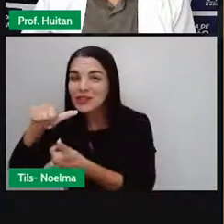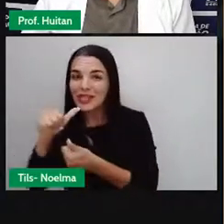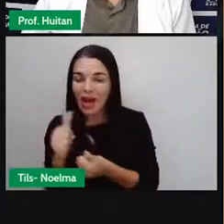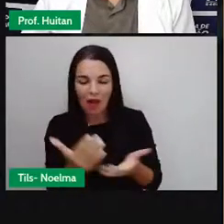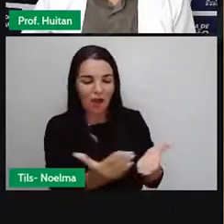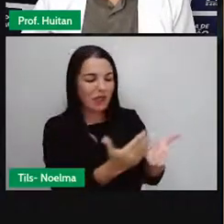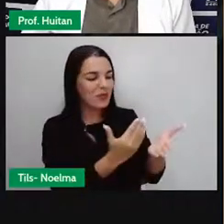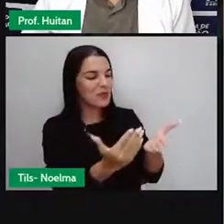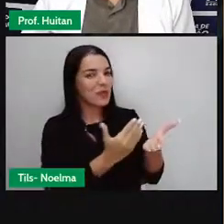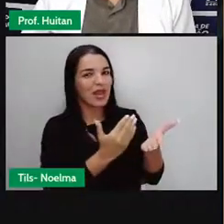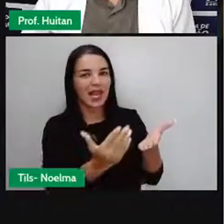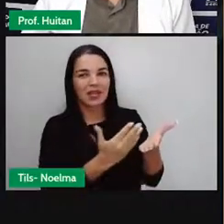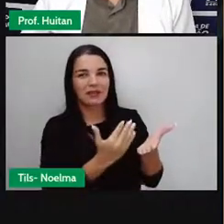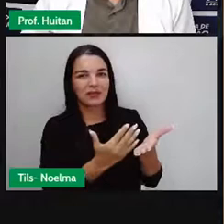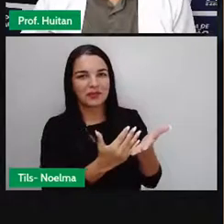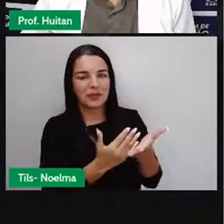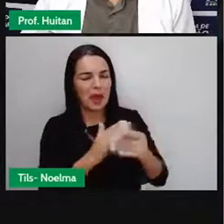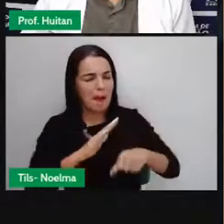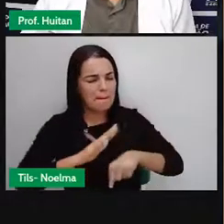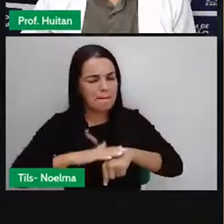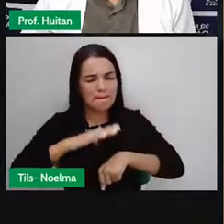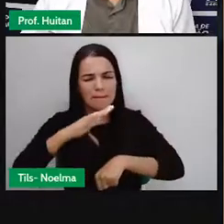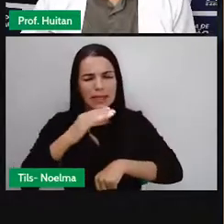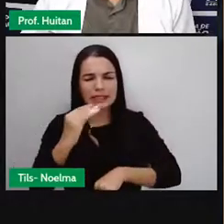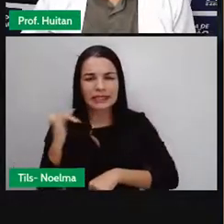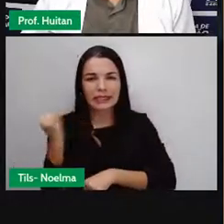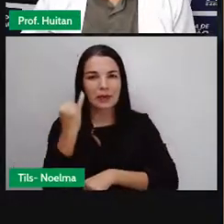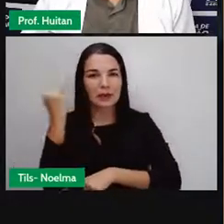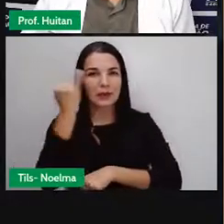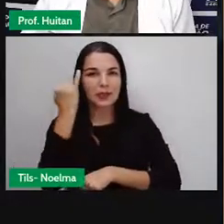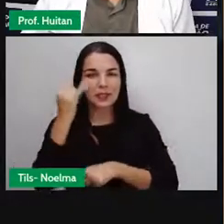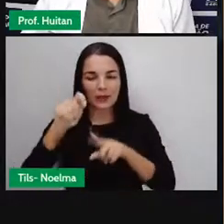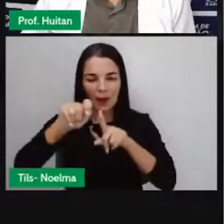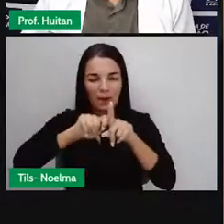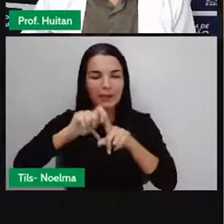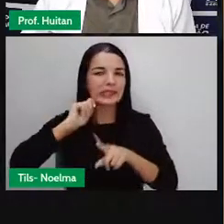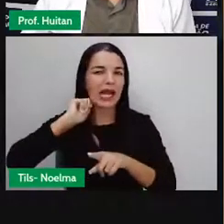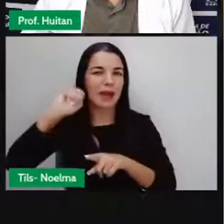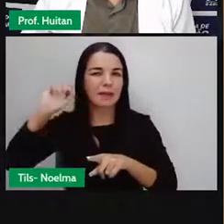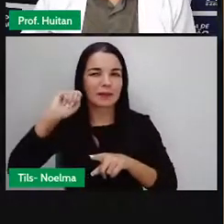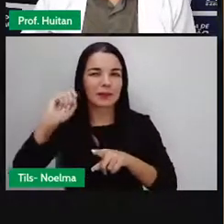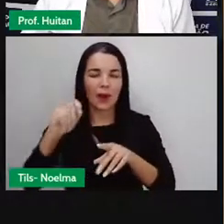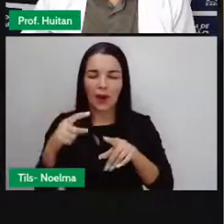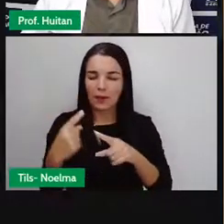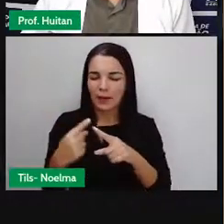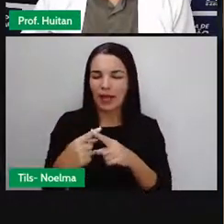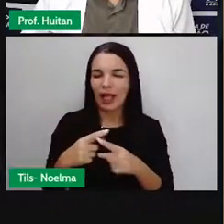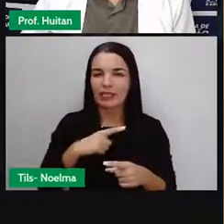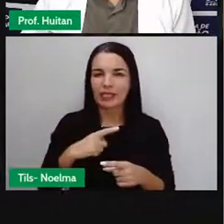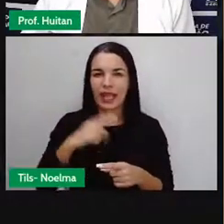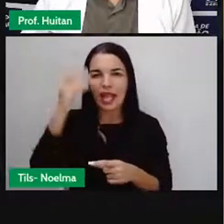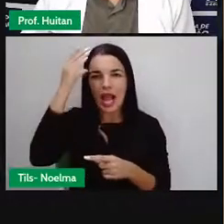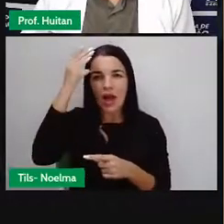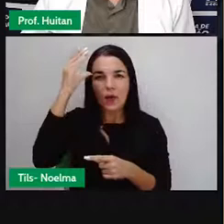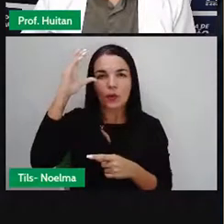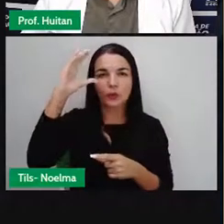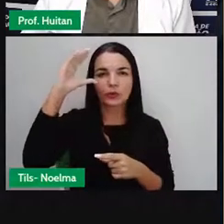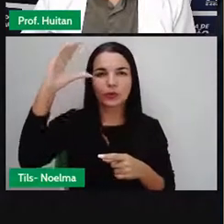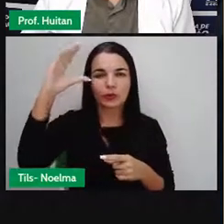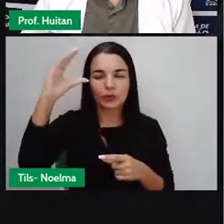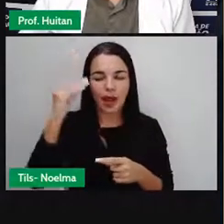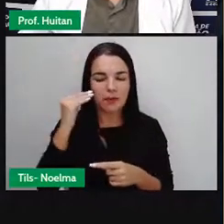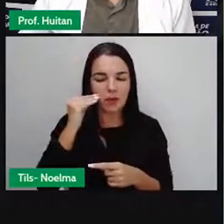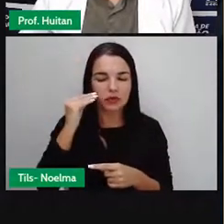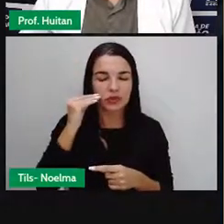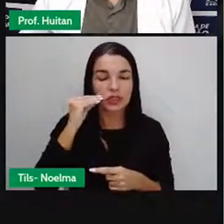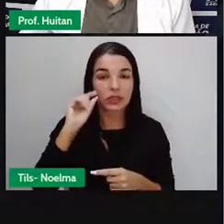para a leitura. E aqui, né, em termos de cultura, nós reverenciamos a cultura